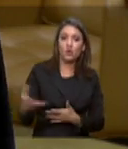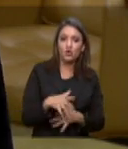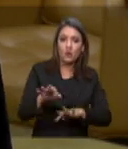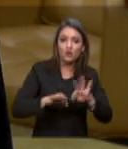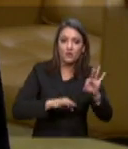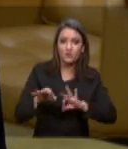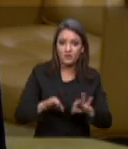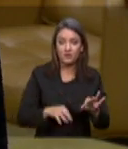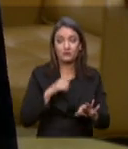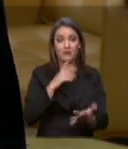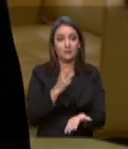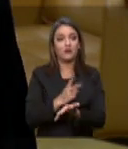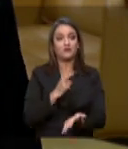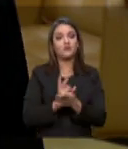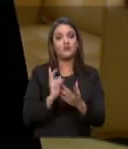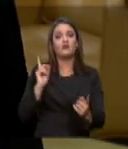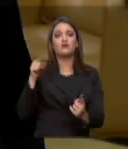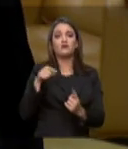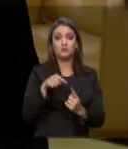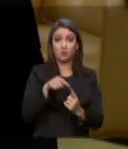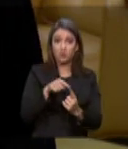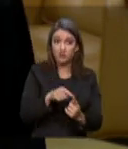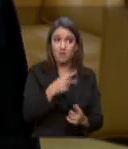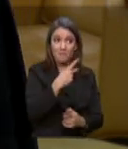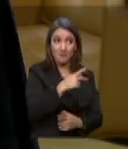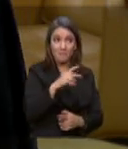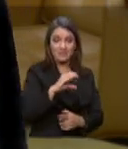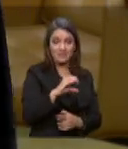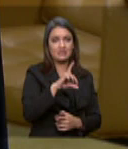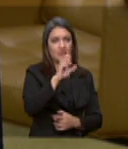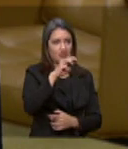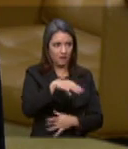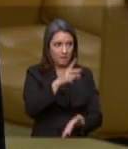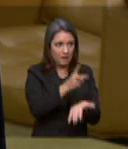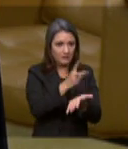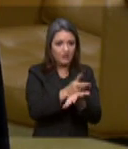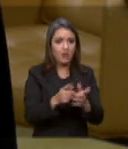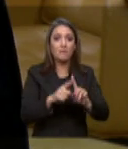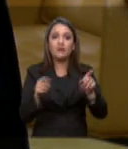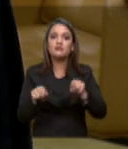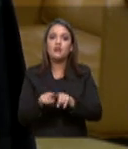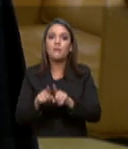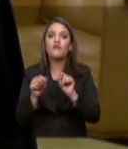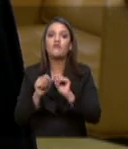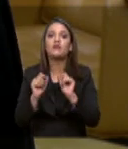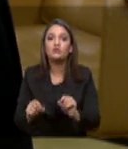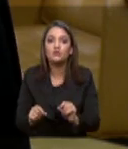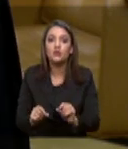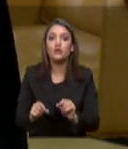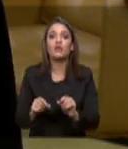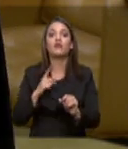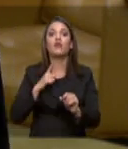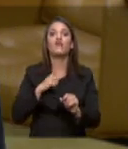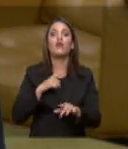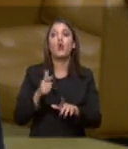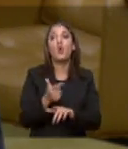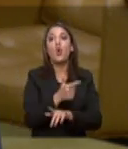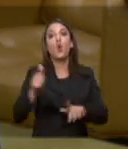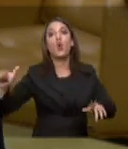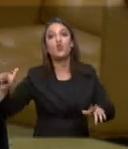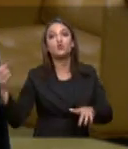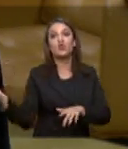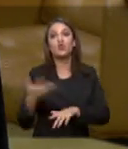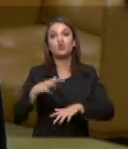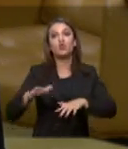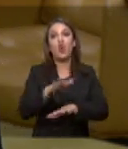além de manter os objetivos do PPCDAM, do plano antigo, ele expandiu o combate ao desmatamento para novos biomas. Isso é